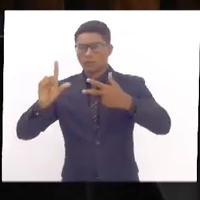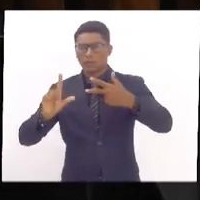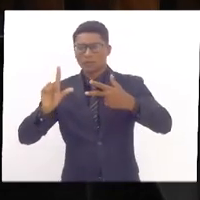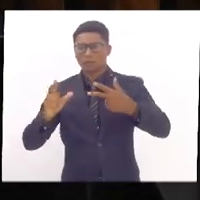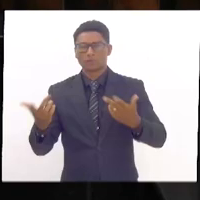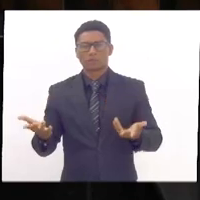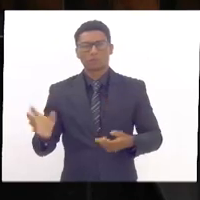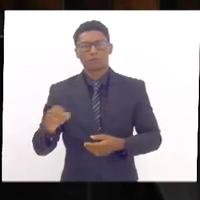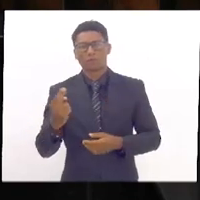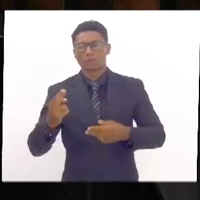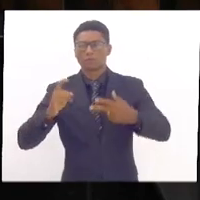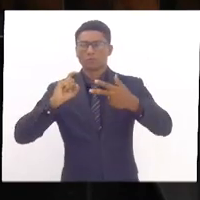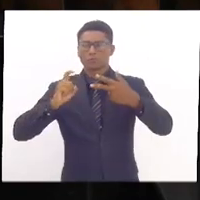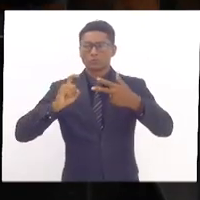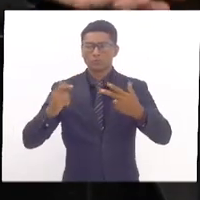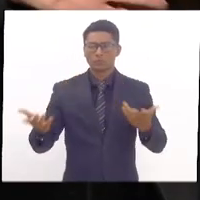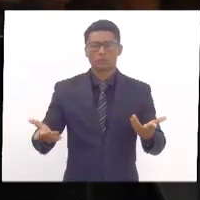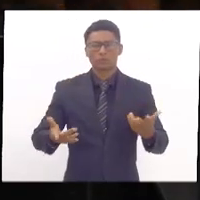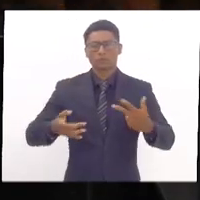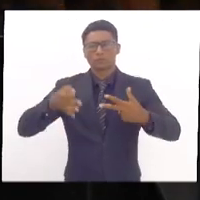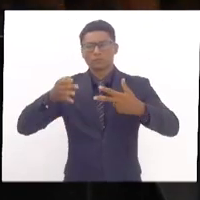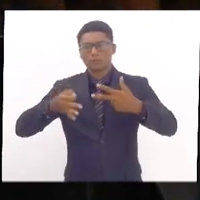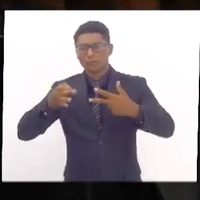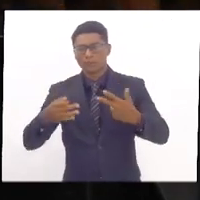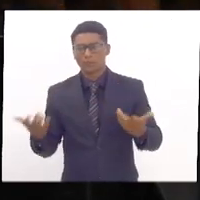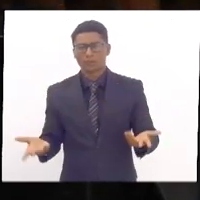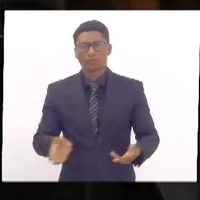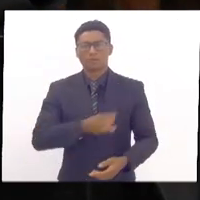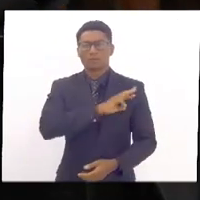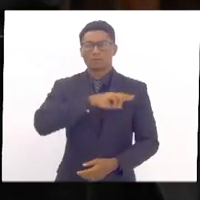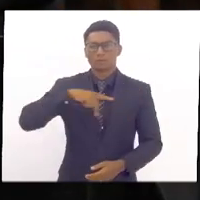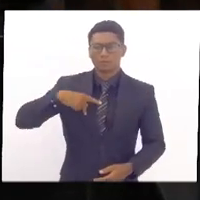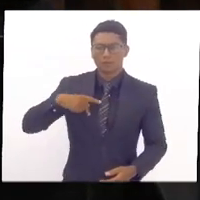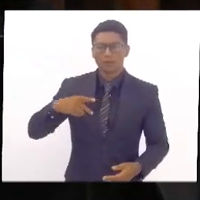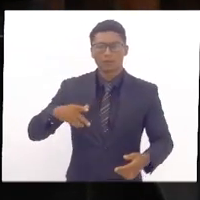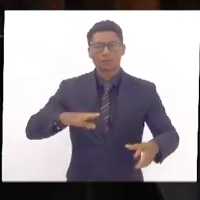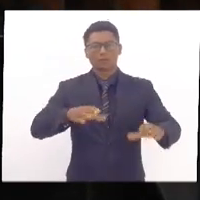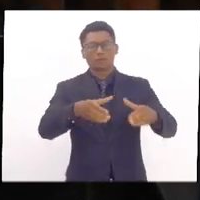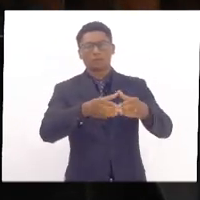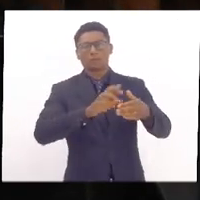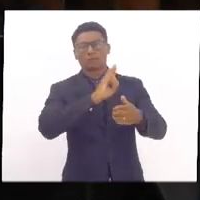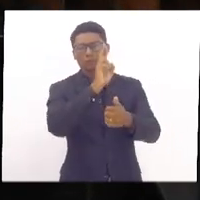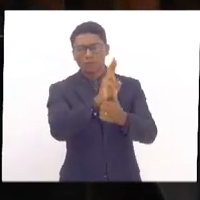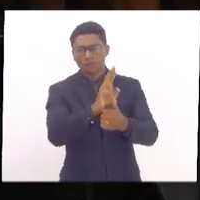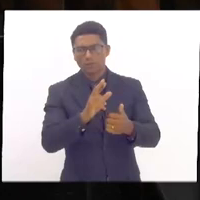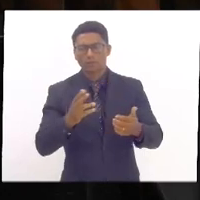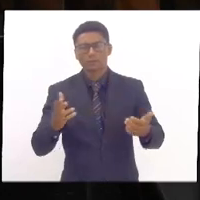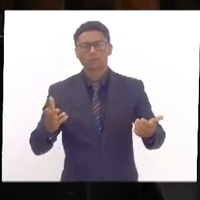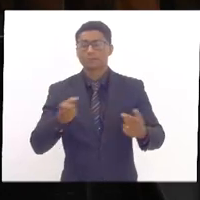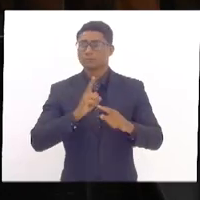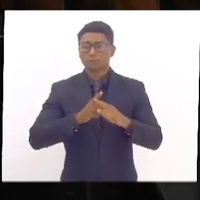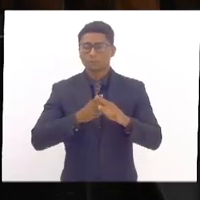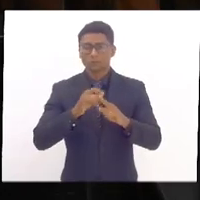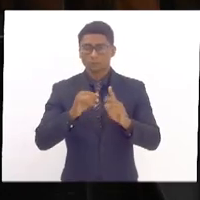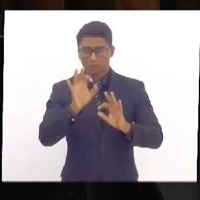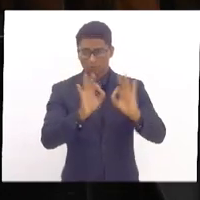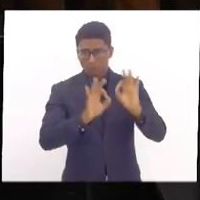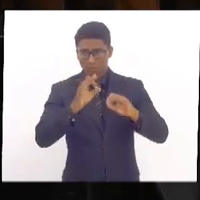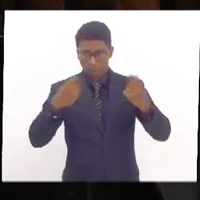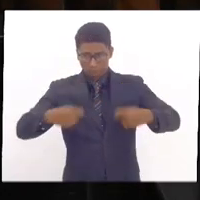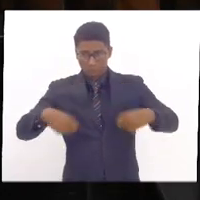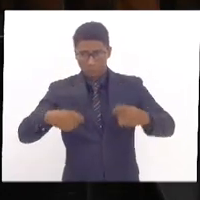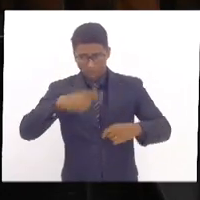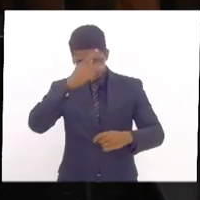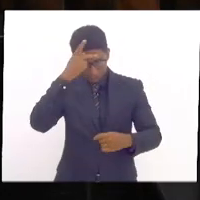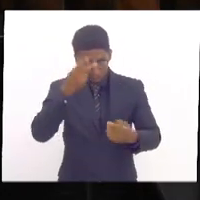do Judiciário, do Ministério Público, da Defensoria. Porque se um plano precisa ter massa, é aí que vai ter